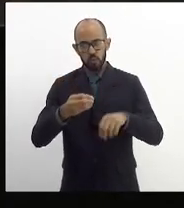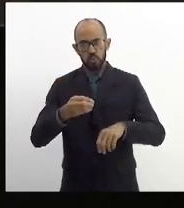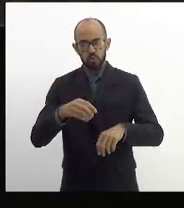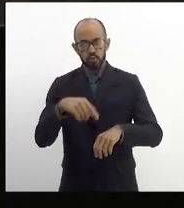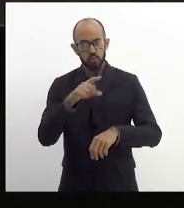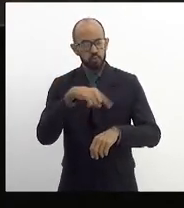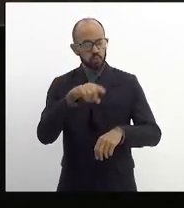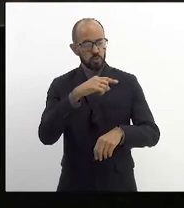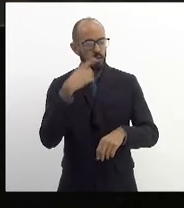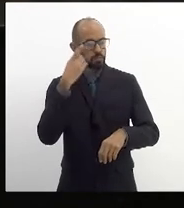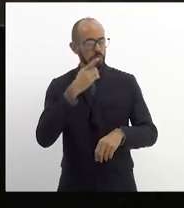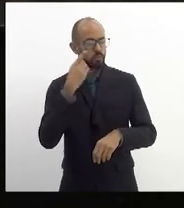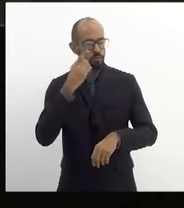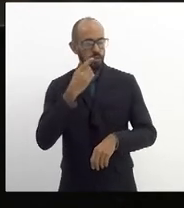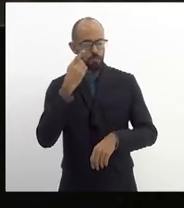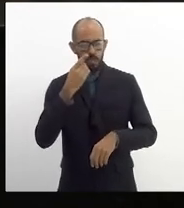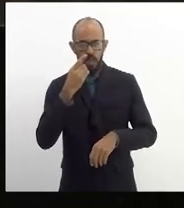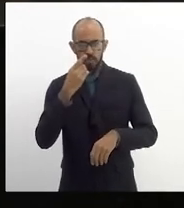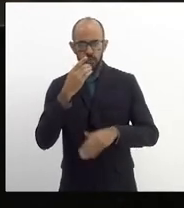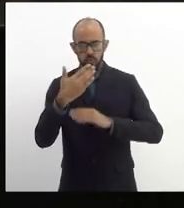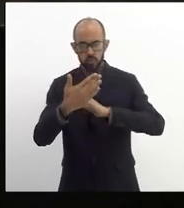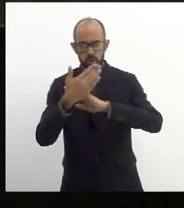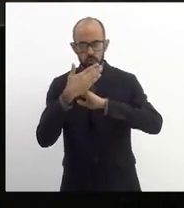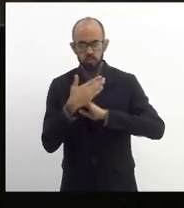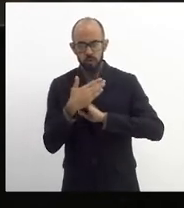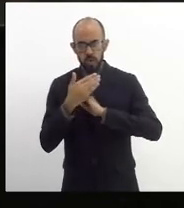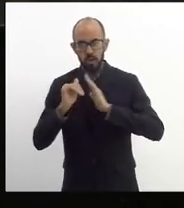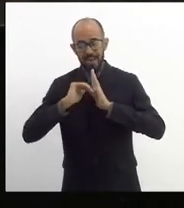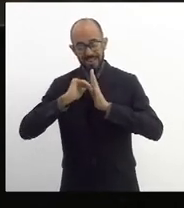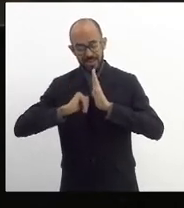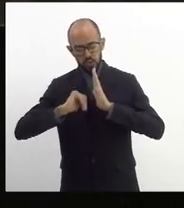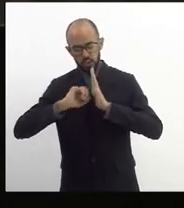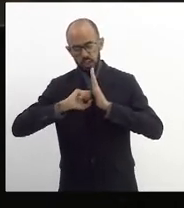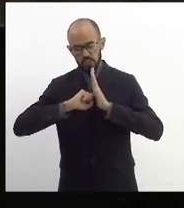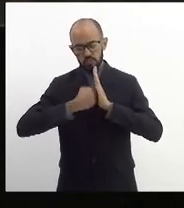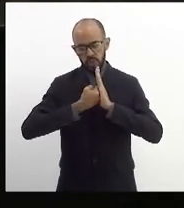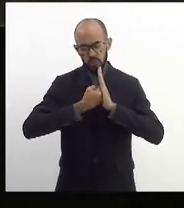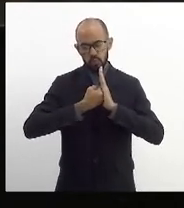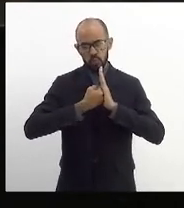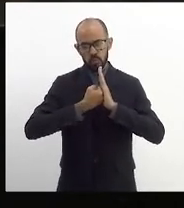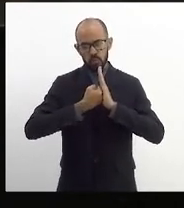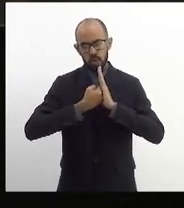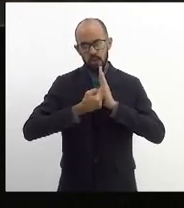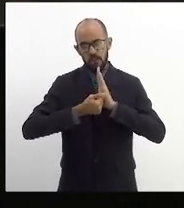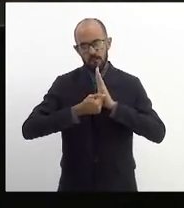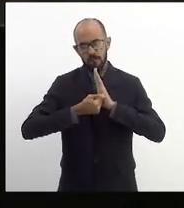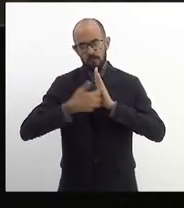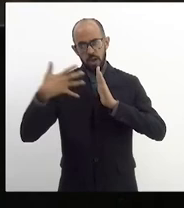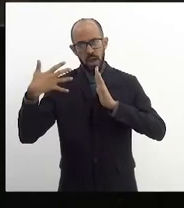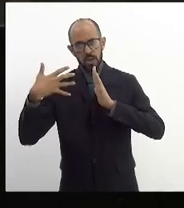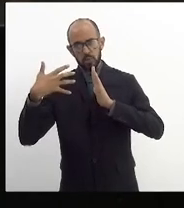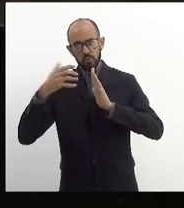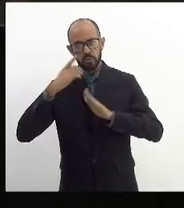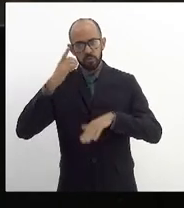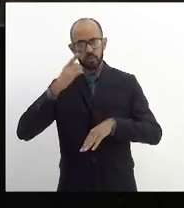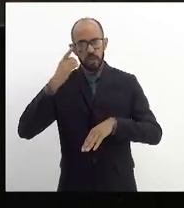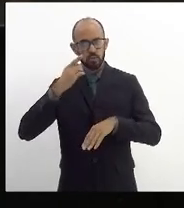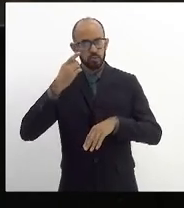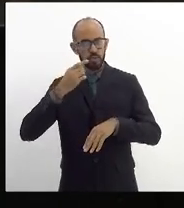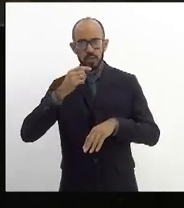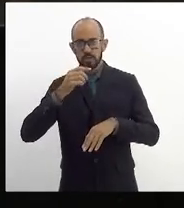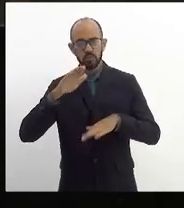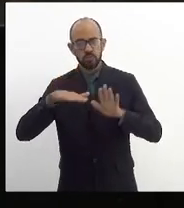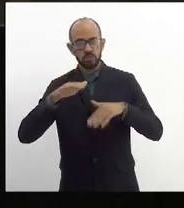a todos os deputados que nos ajudaram a derrubar esse veto muitos desses deputados que não tem uma